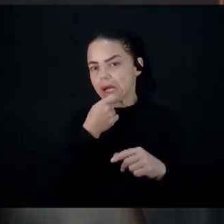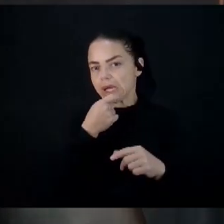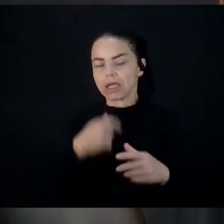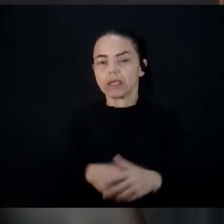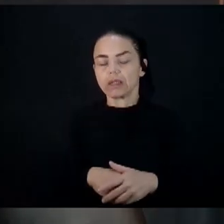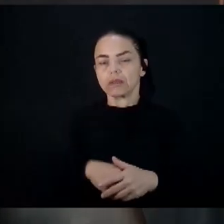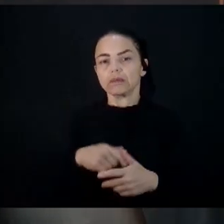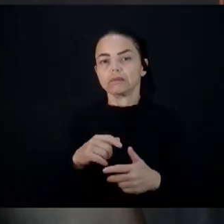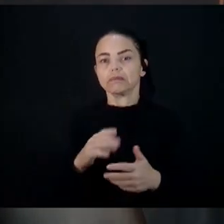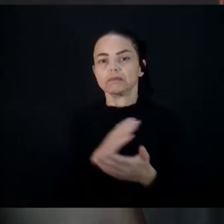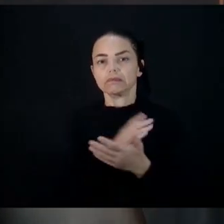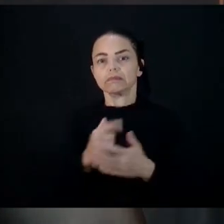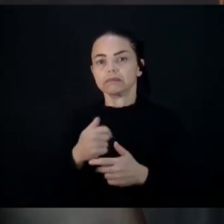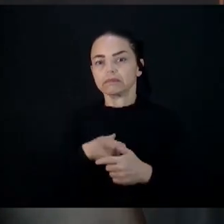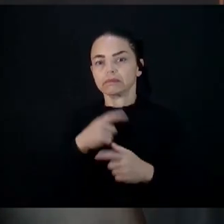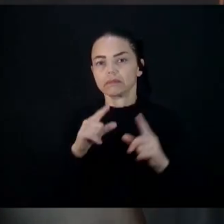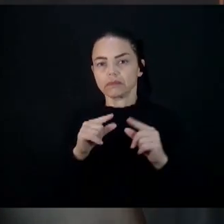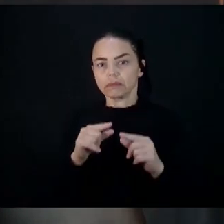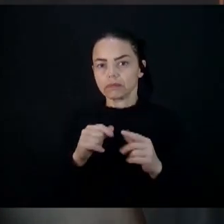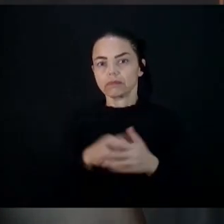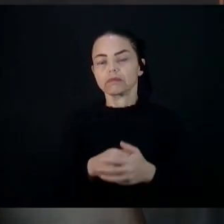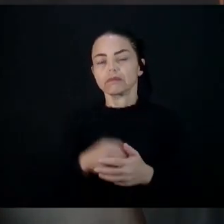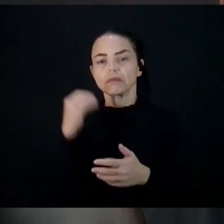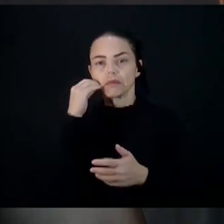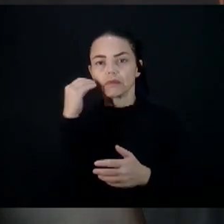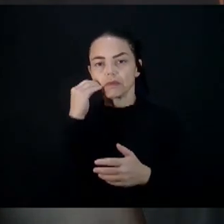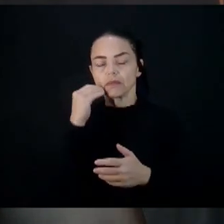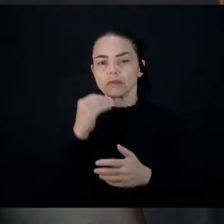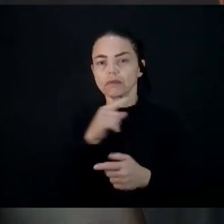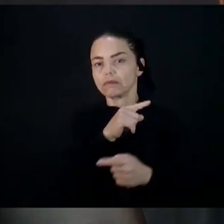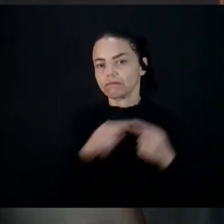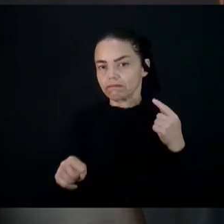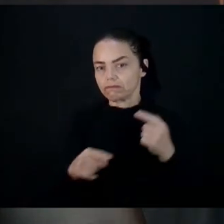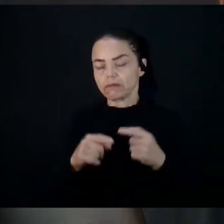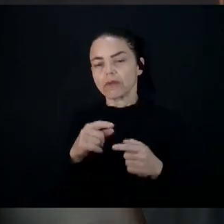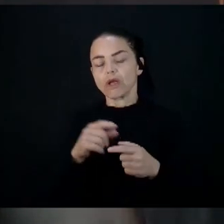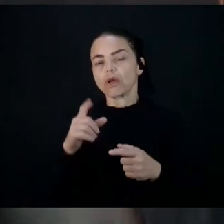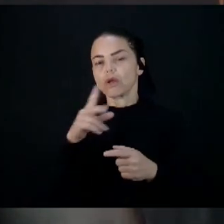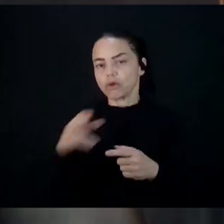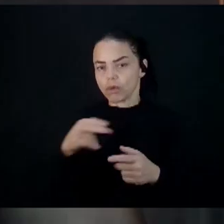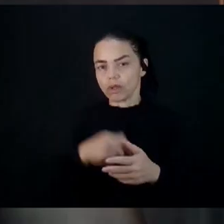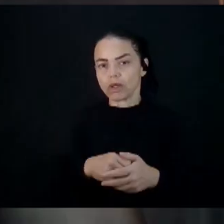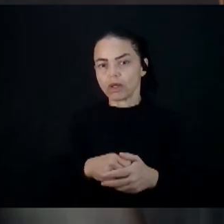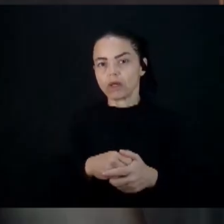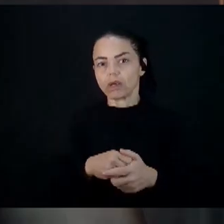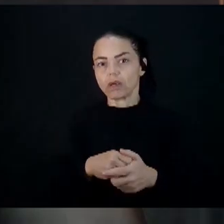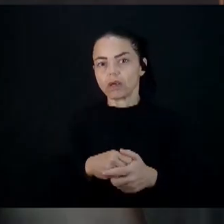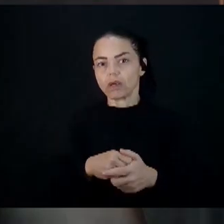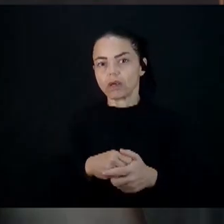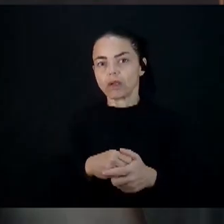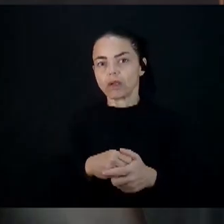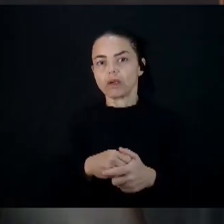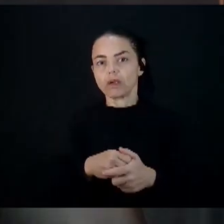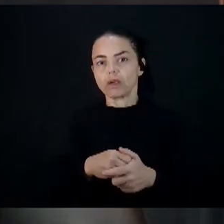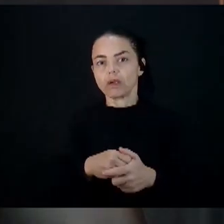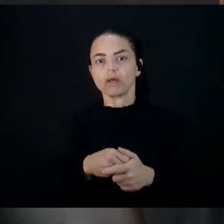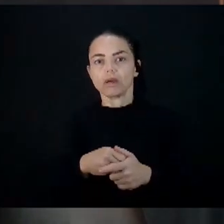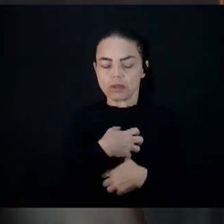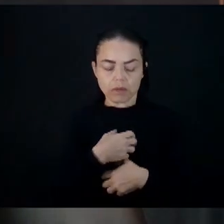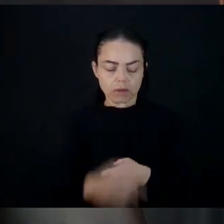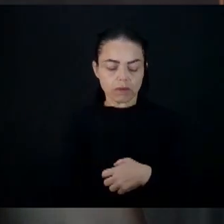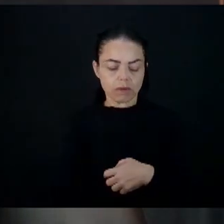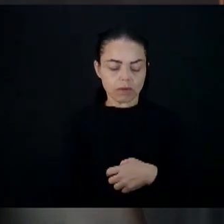alguma vez já tentou reduzir ou já tentou cortar o consumo de álcool. O A é de annoyed, de ficar incomodado, né? Então, se a pessoa já